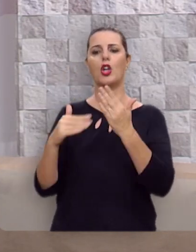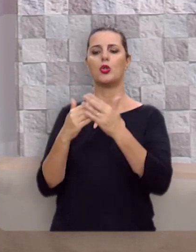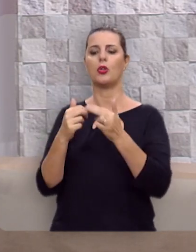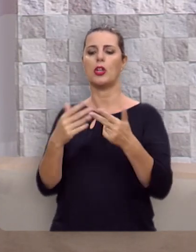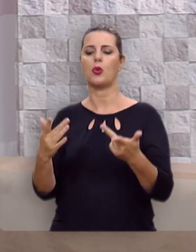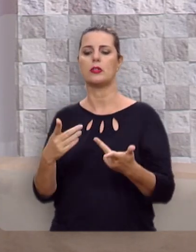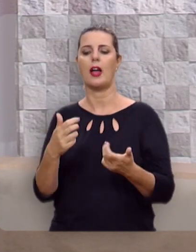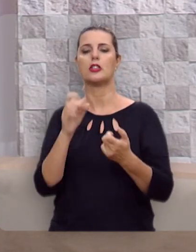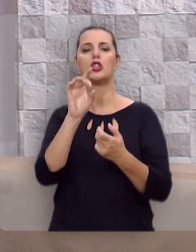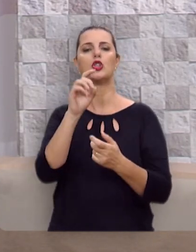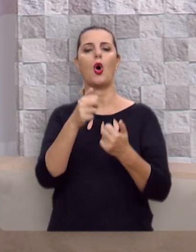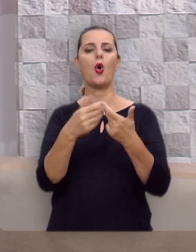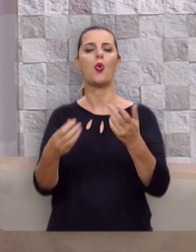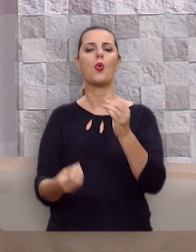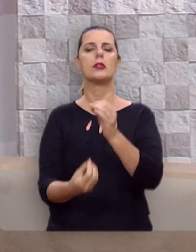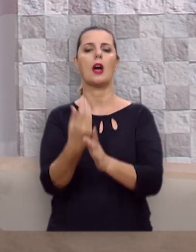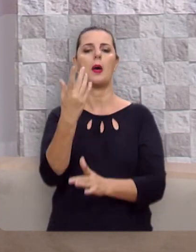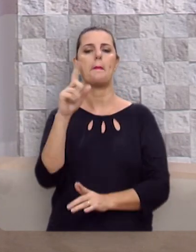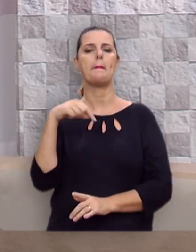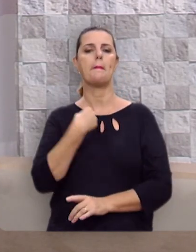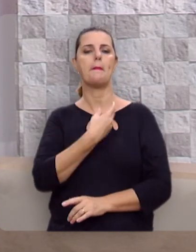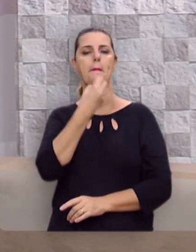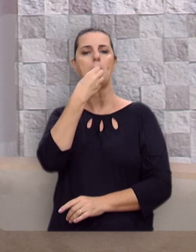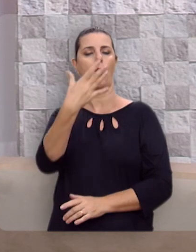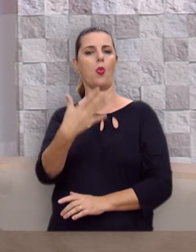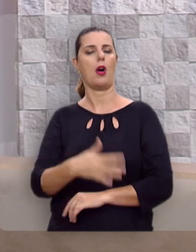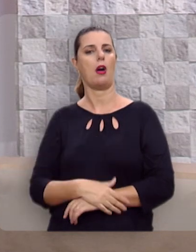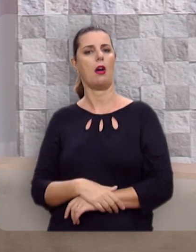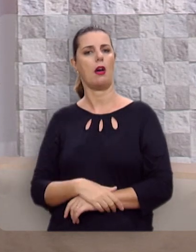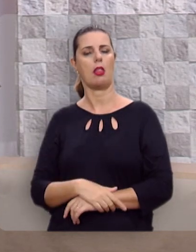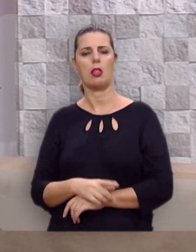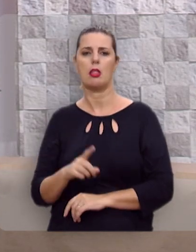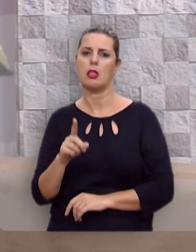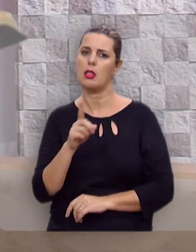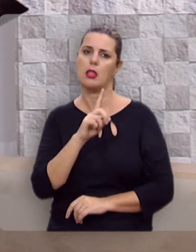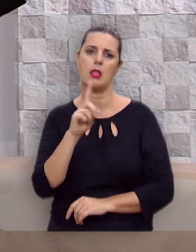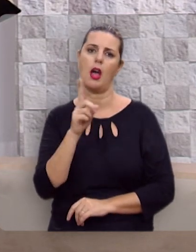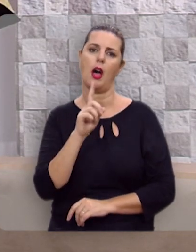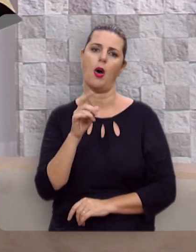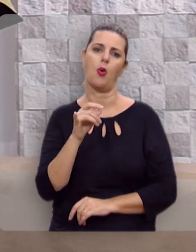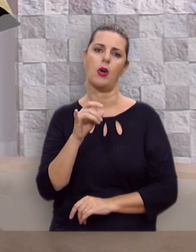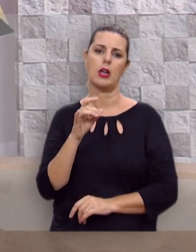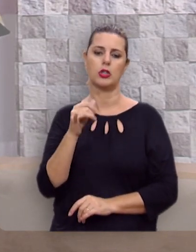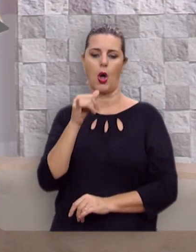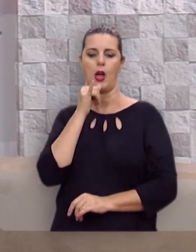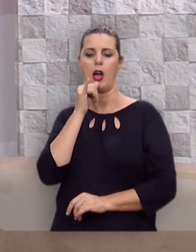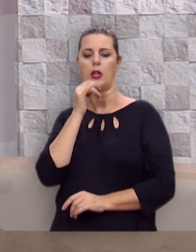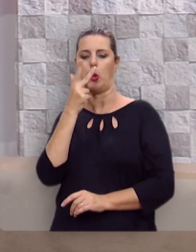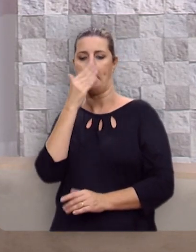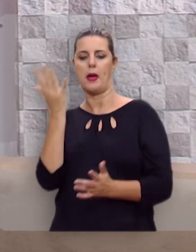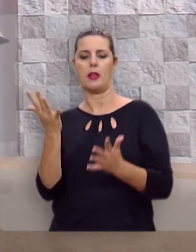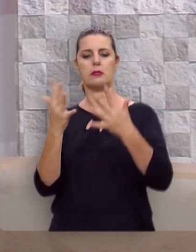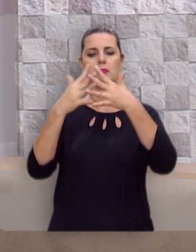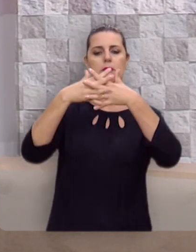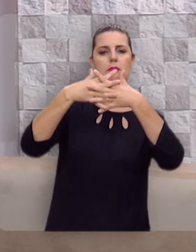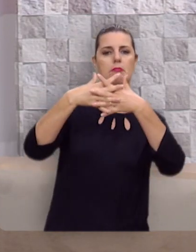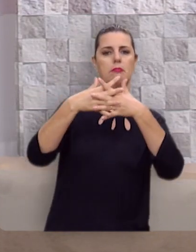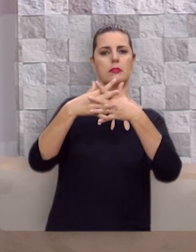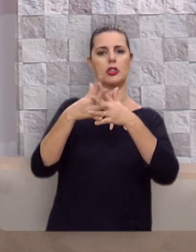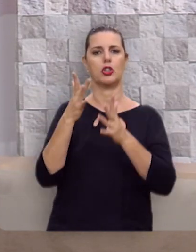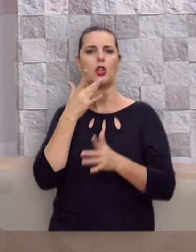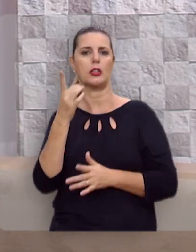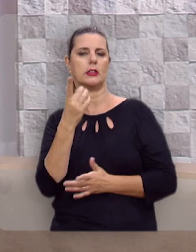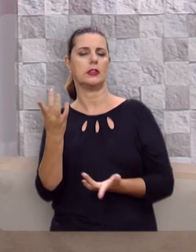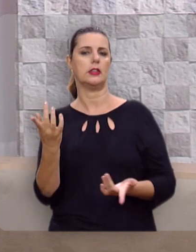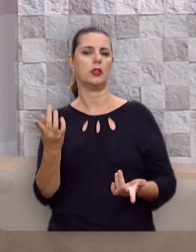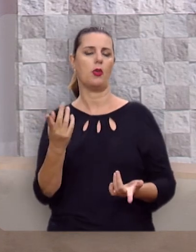dizendo que todas as coisas que acontecem conosco são coisas boas. Ele não está dizendo que as coisas acontecem por si mesmas, se encaixando por si